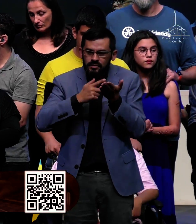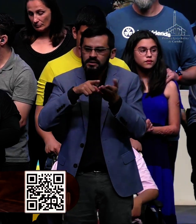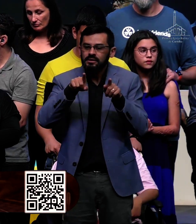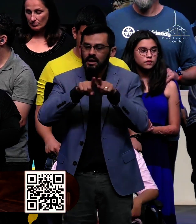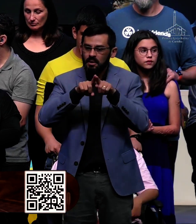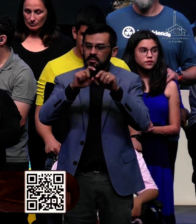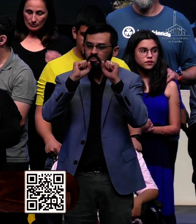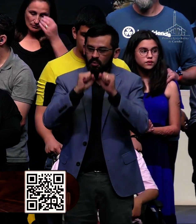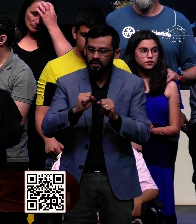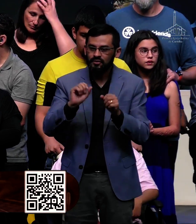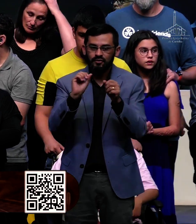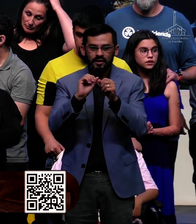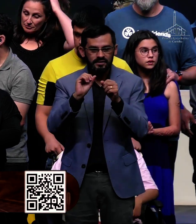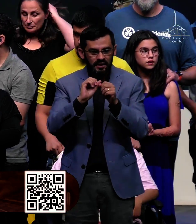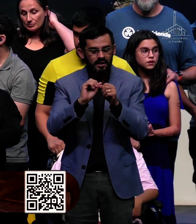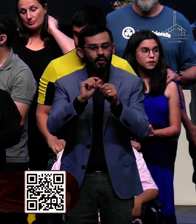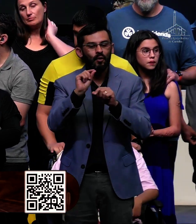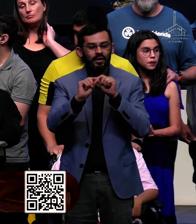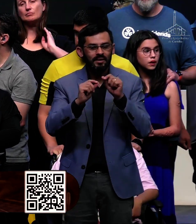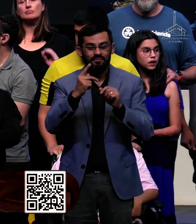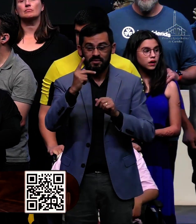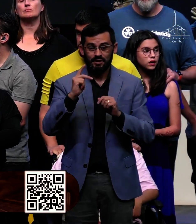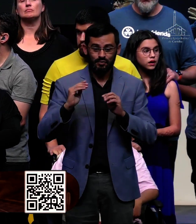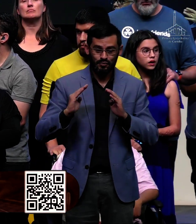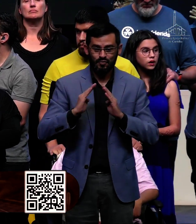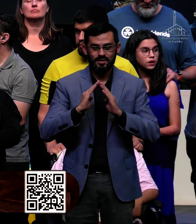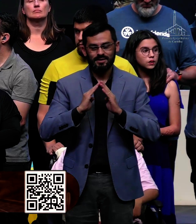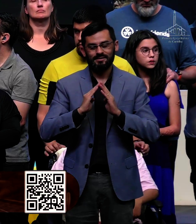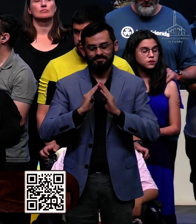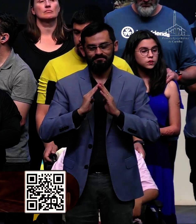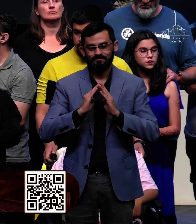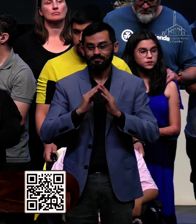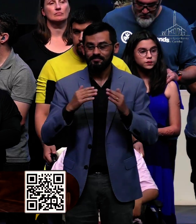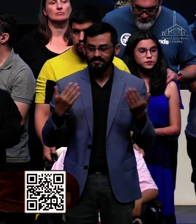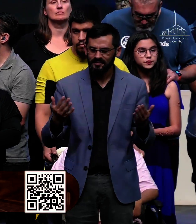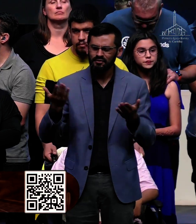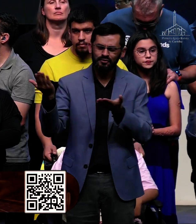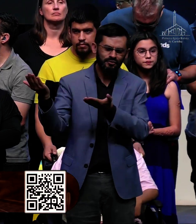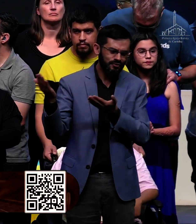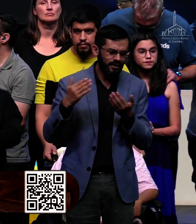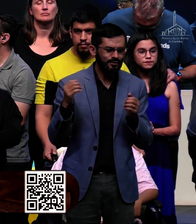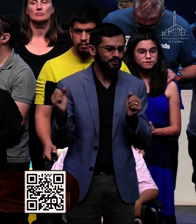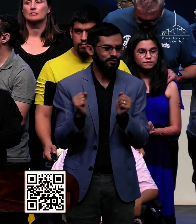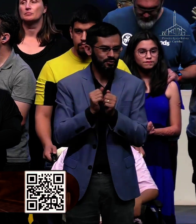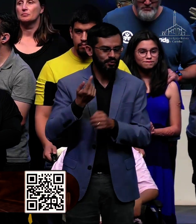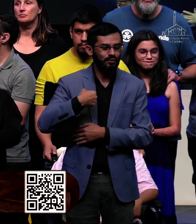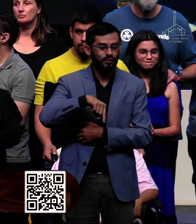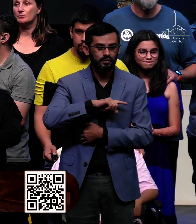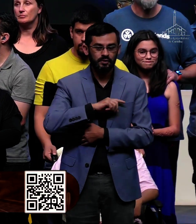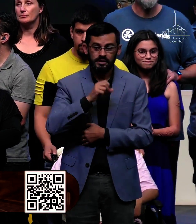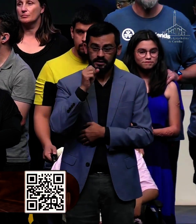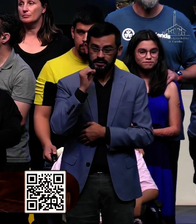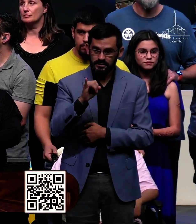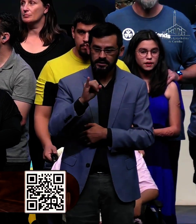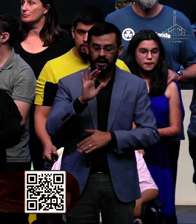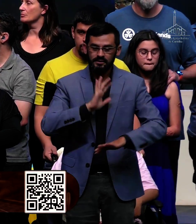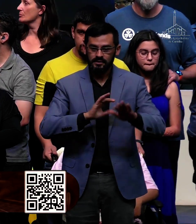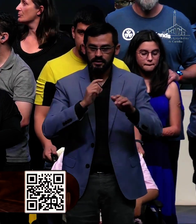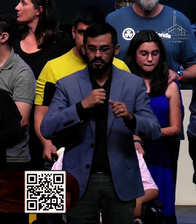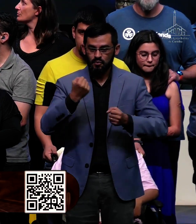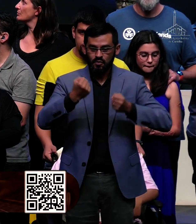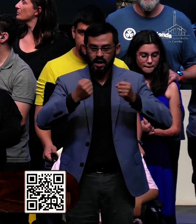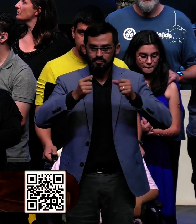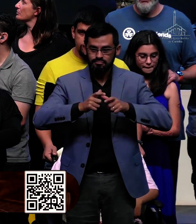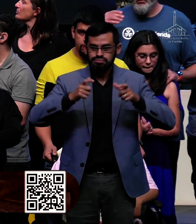pode também fazer, o ledor de livros, fazer de casa. Então participe conosco. Se você tem um carro grande